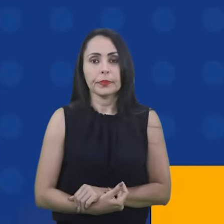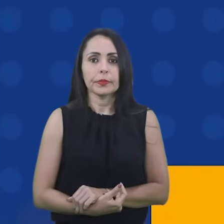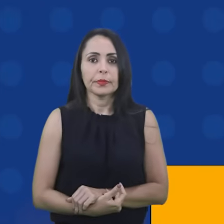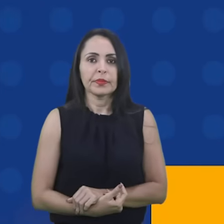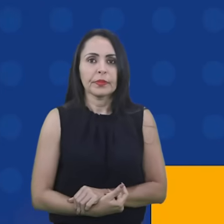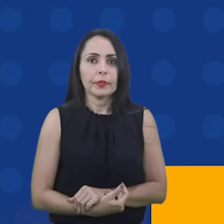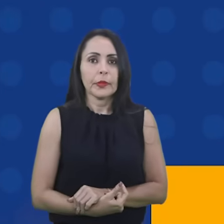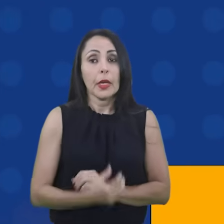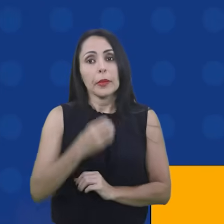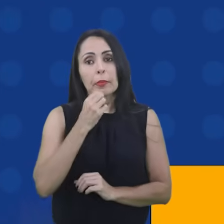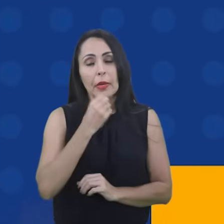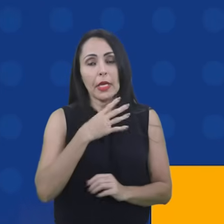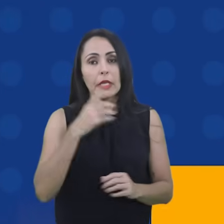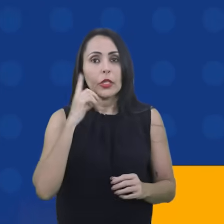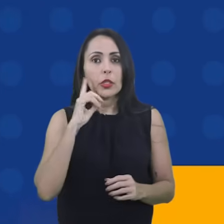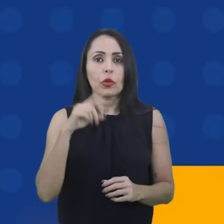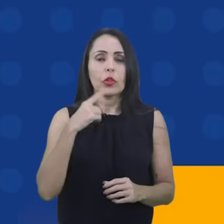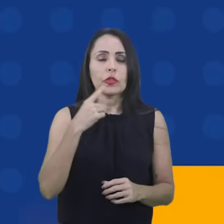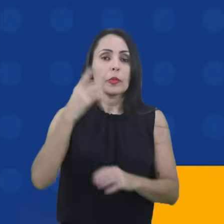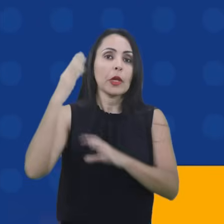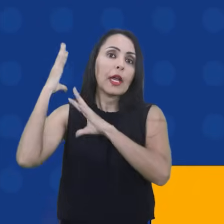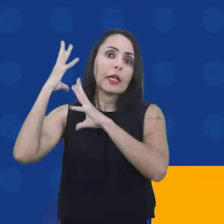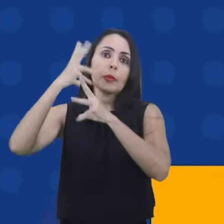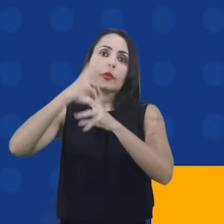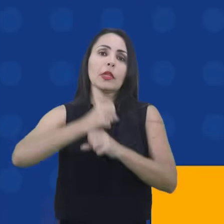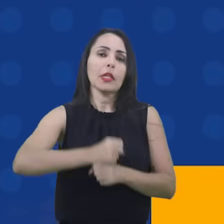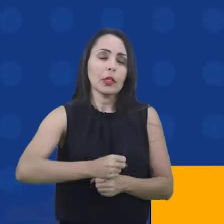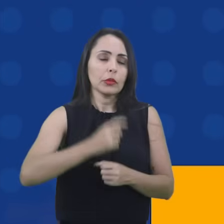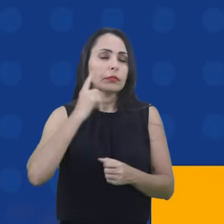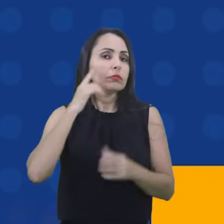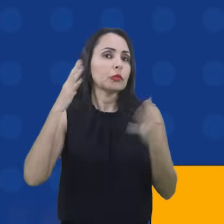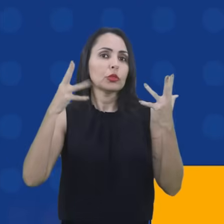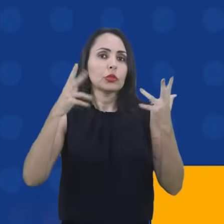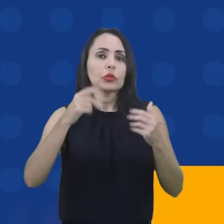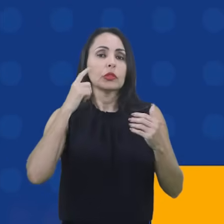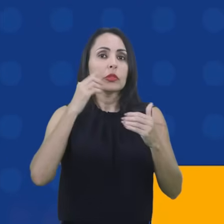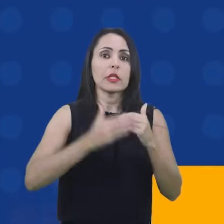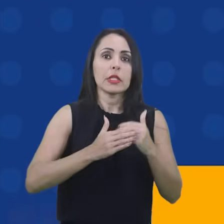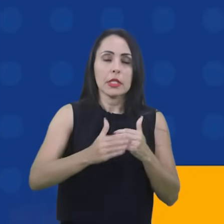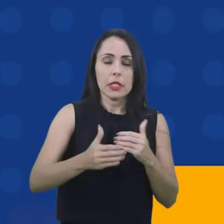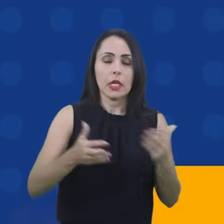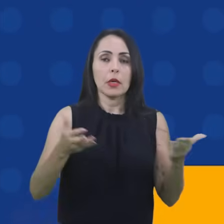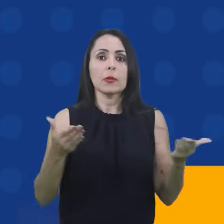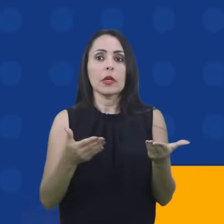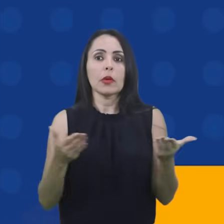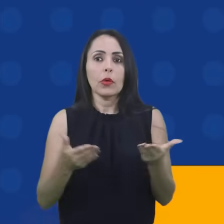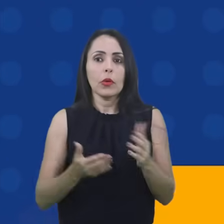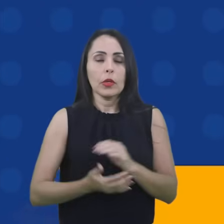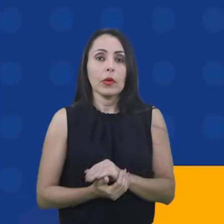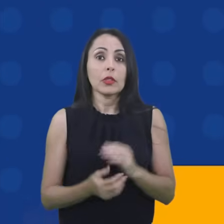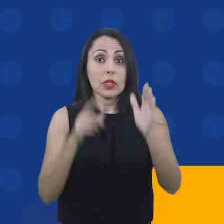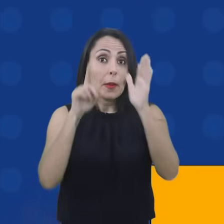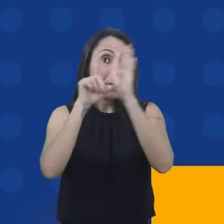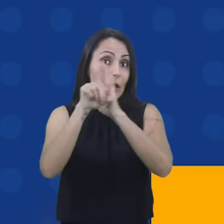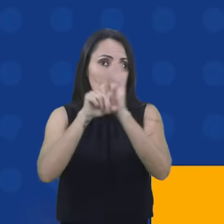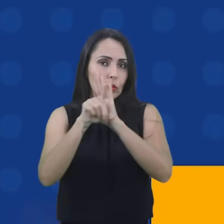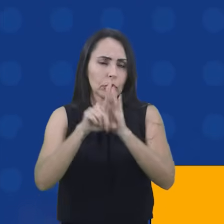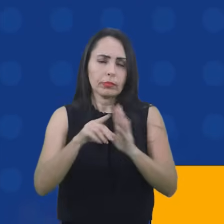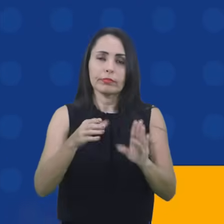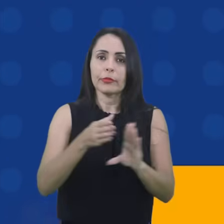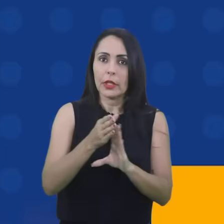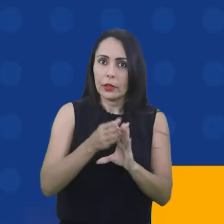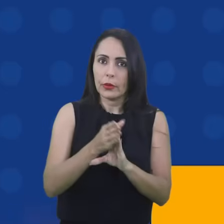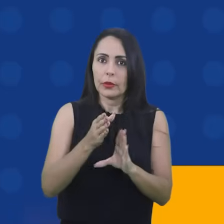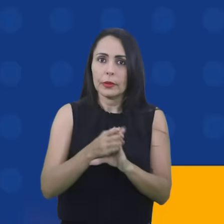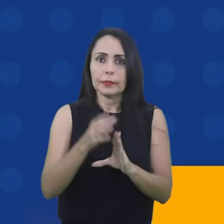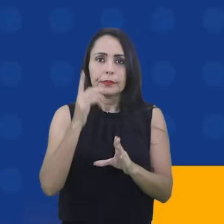Bem, foi isso, né? Vamos agora recapitular tudo o que vimos, né? Iniciamos aí com a nossa pergunta norteadora, né?